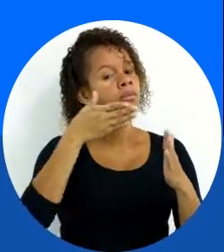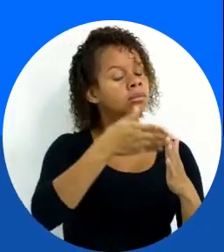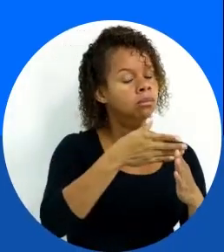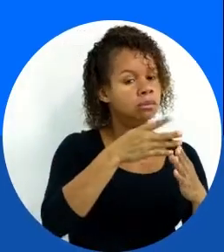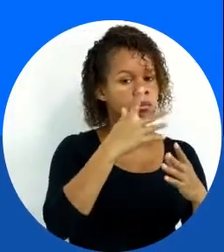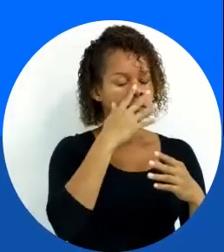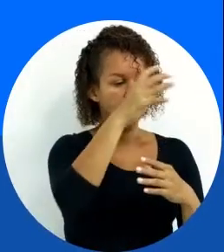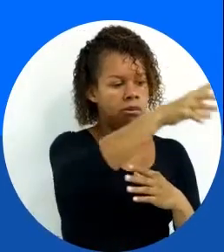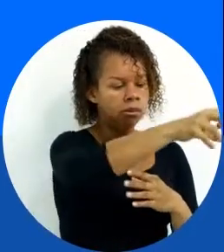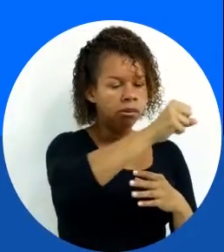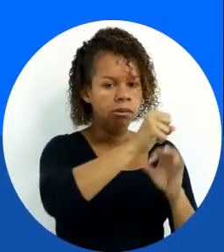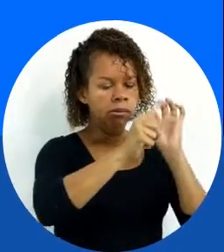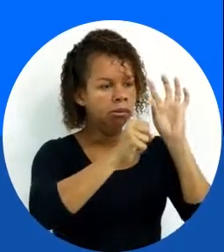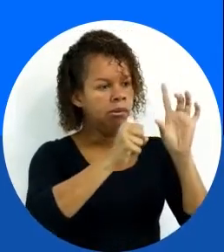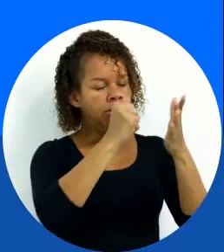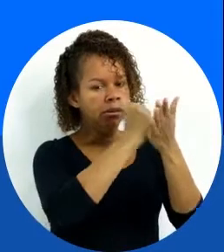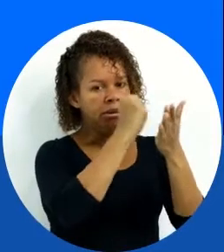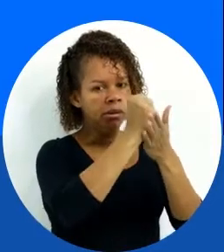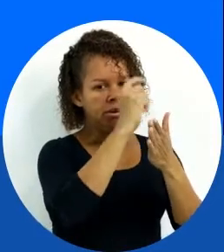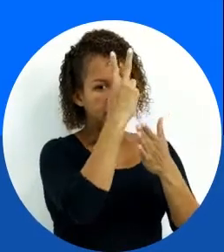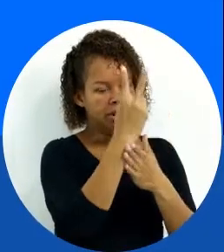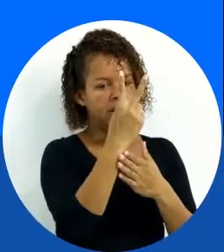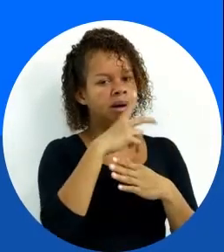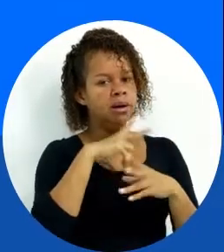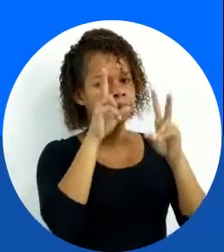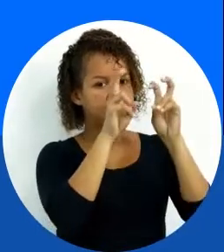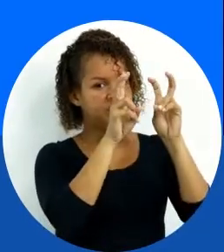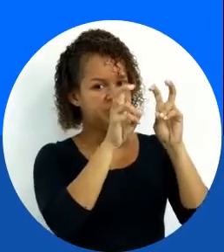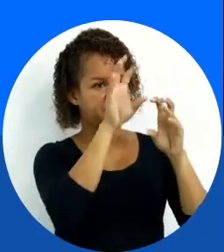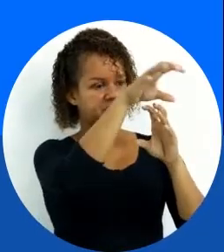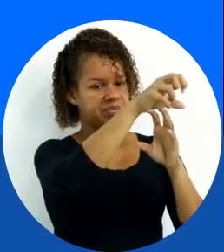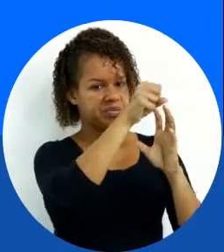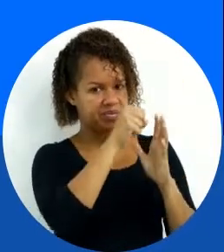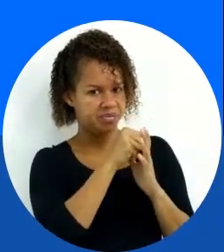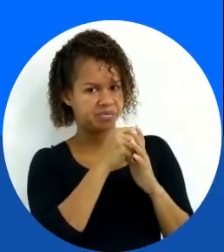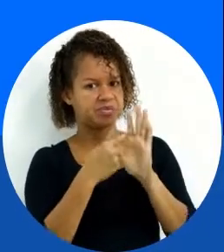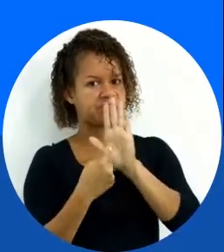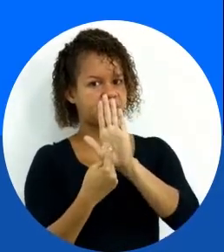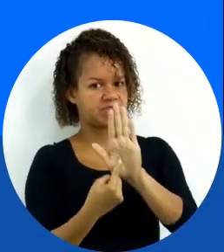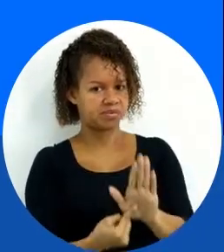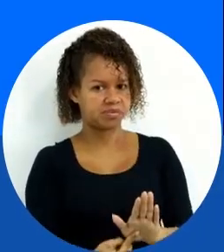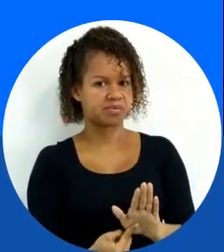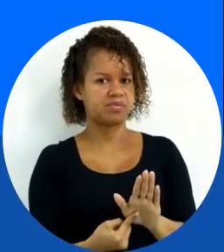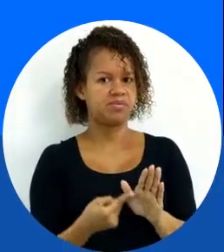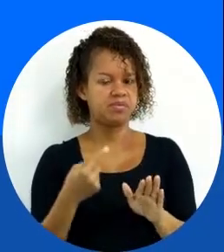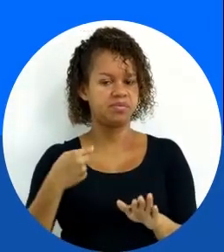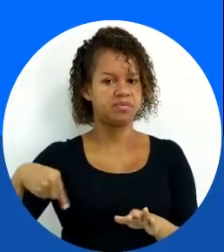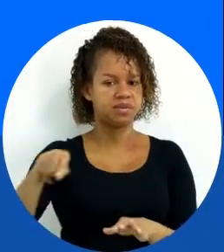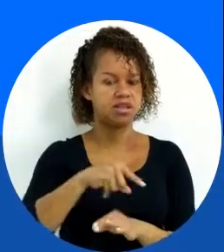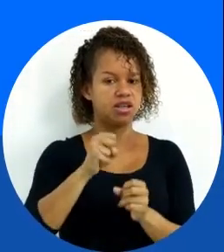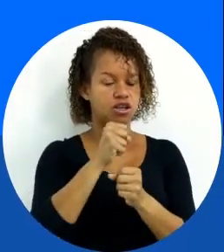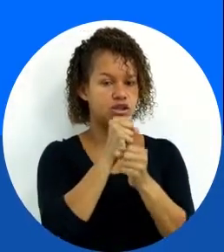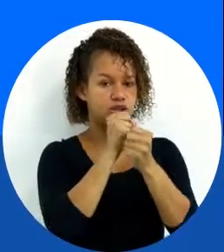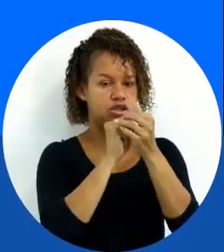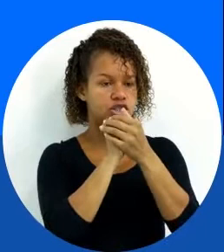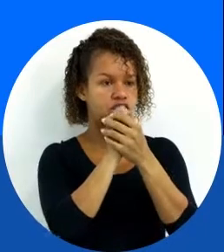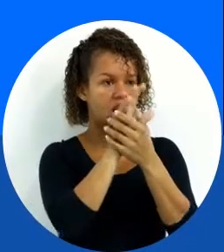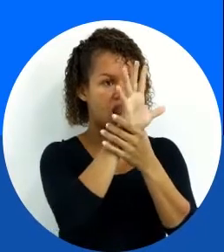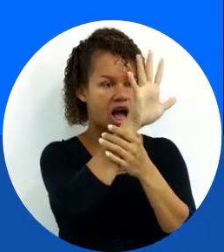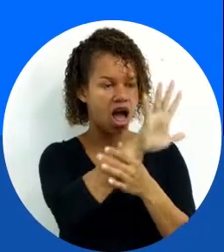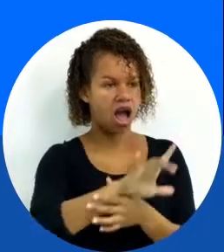intersecção. Ele vai buscar somente os documentos que contêm esses dois termos. Então, aí, como é apresentado aqui, destacado aqui no slide, a gente